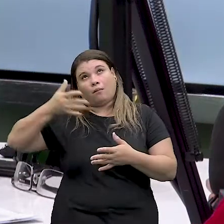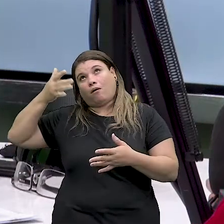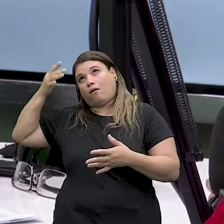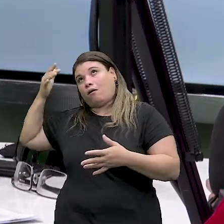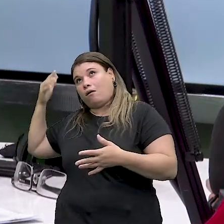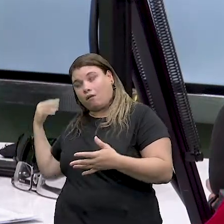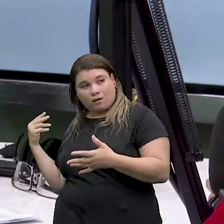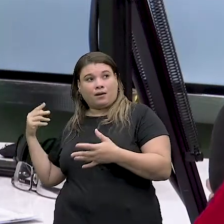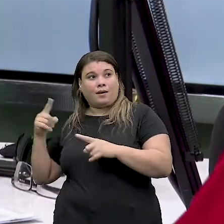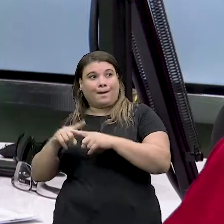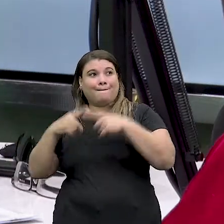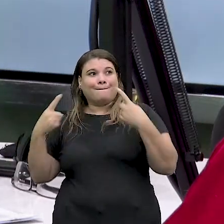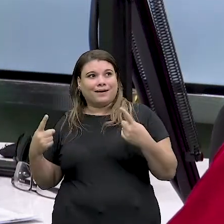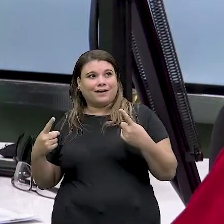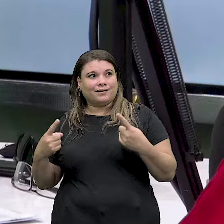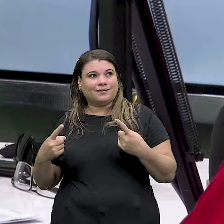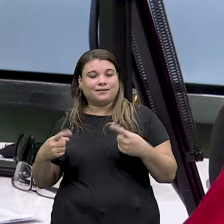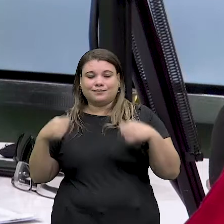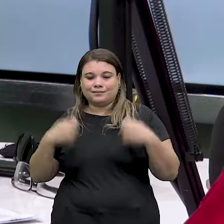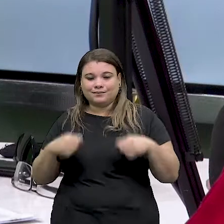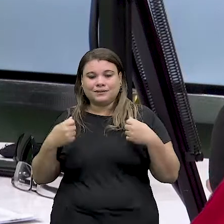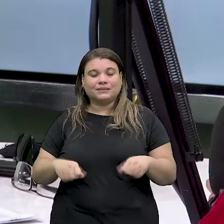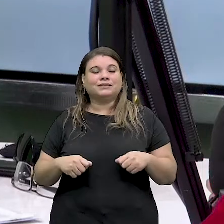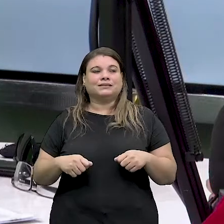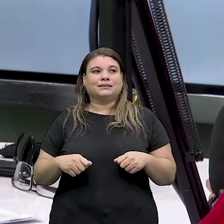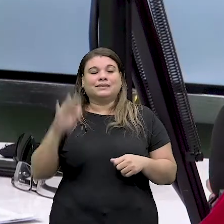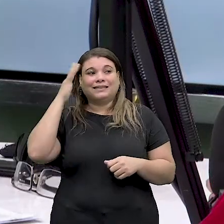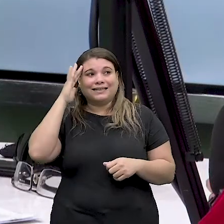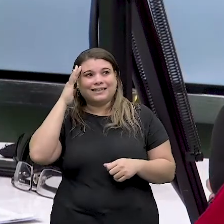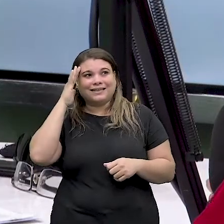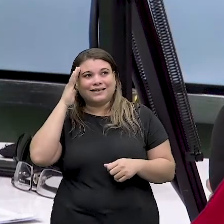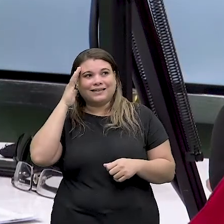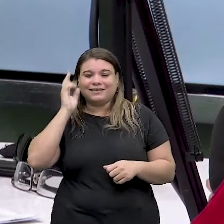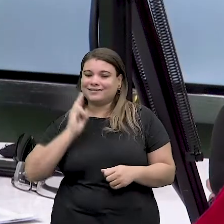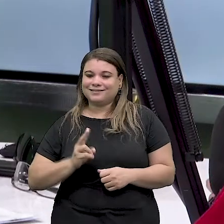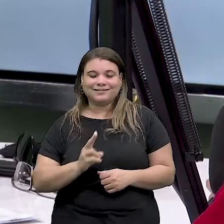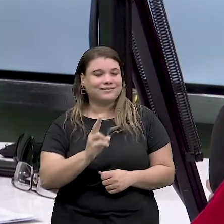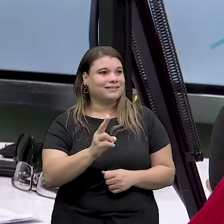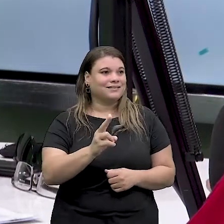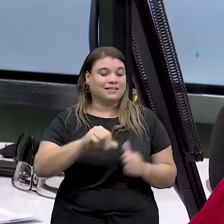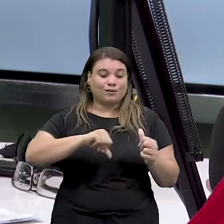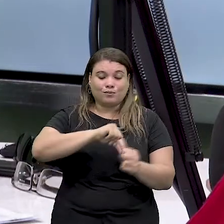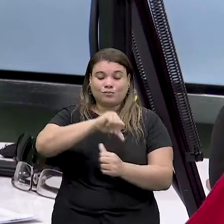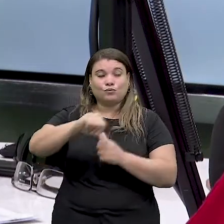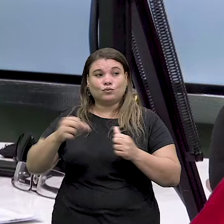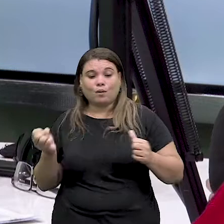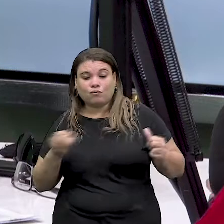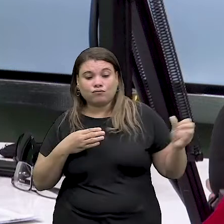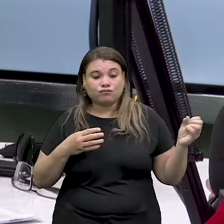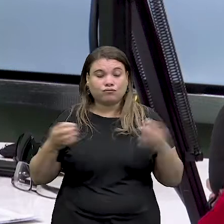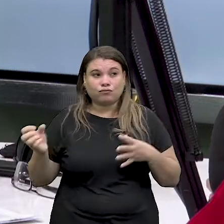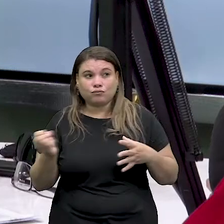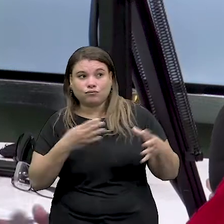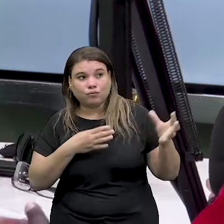informação, trocavam produtos e tal. Na medida que foram construindo cidades, isso foi trocando cada vez mais